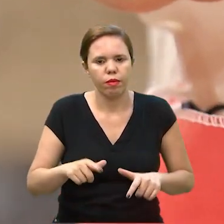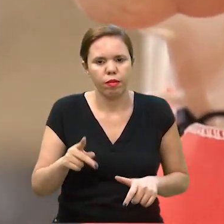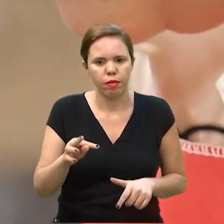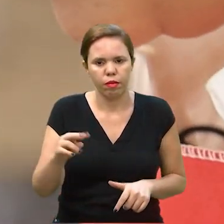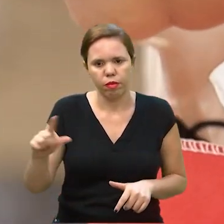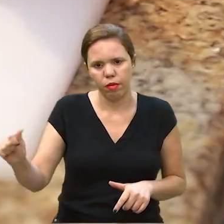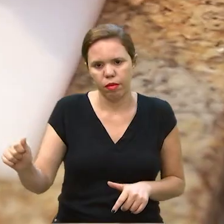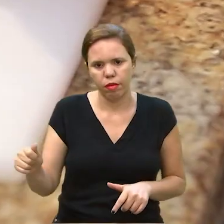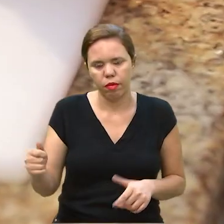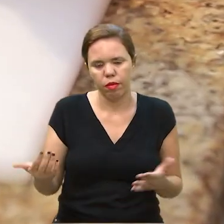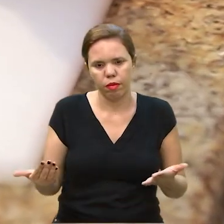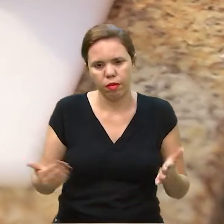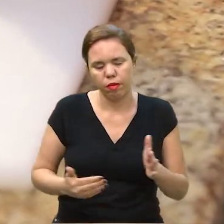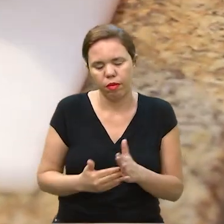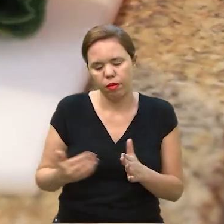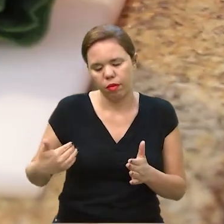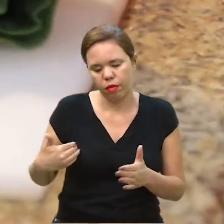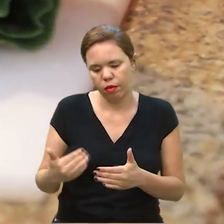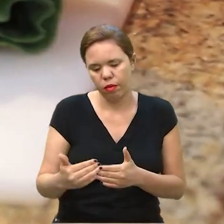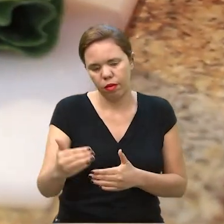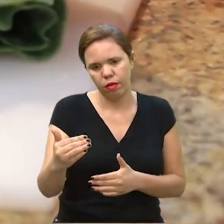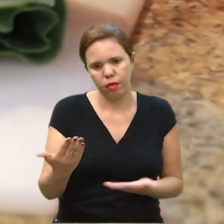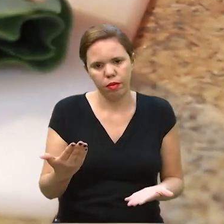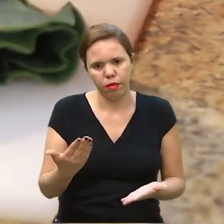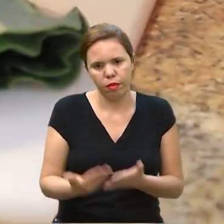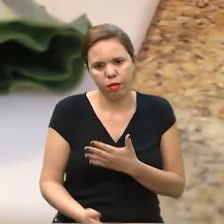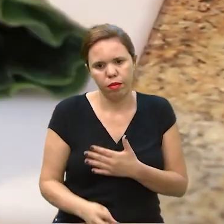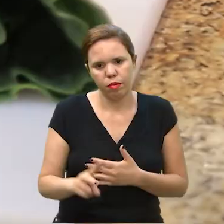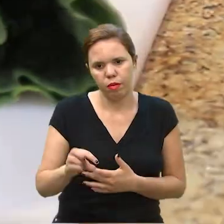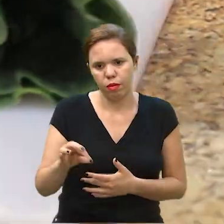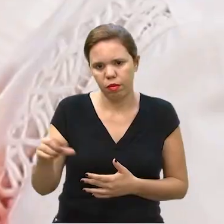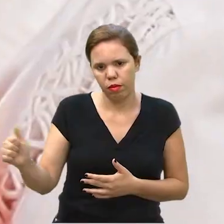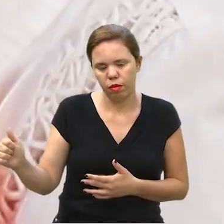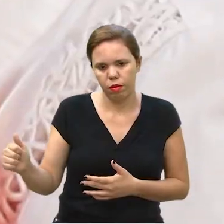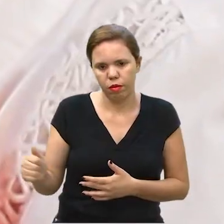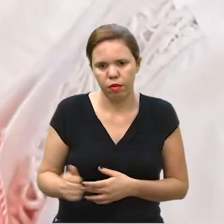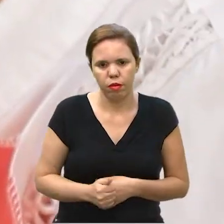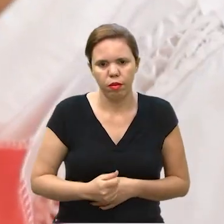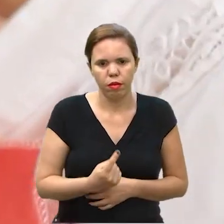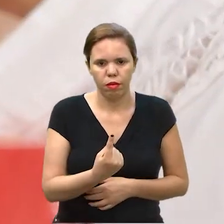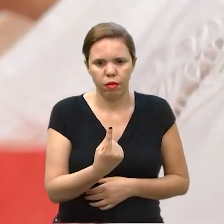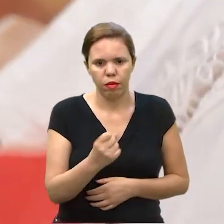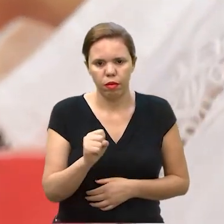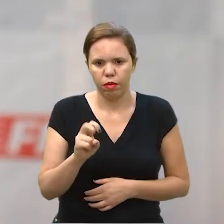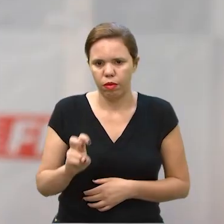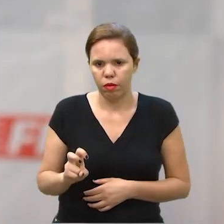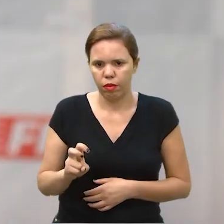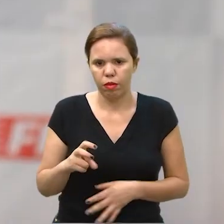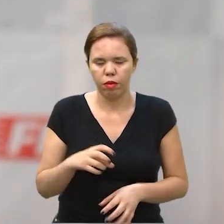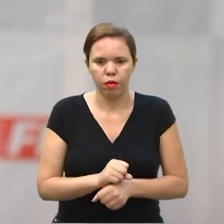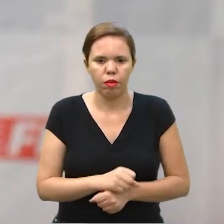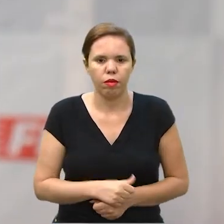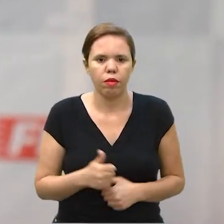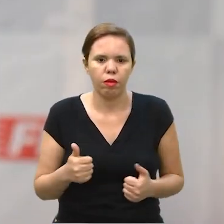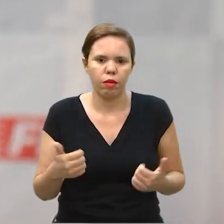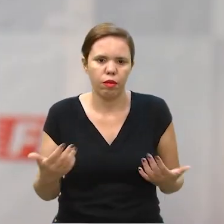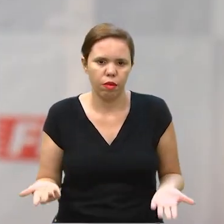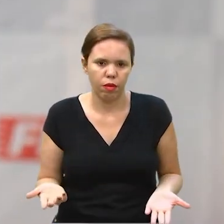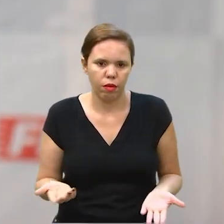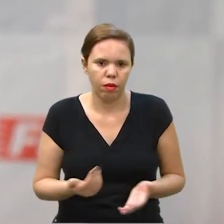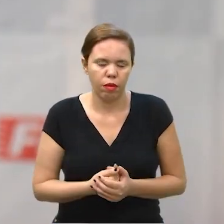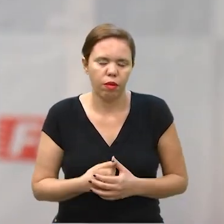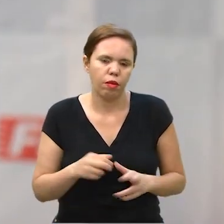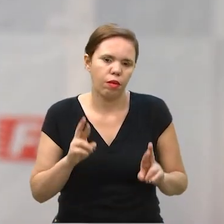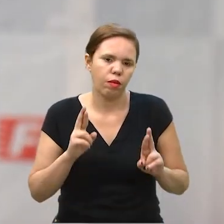Priscila, mas neste último episódio ela foi desbancada por Vanessa, que marcou 185. Tudo bem,